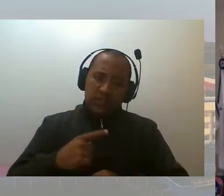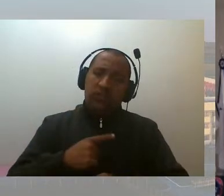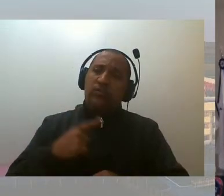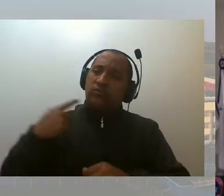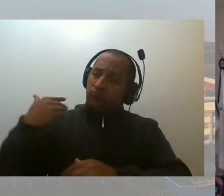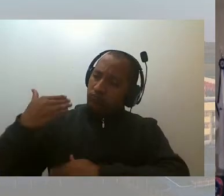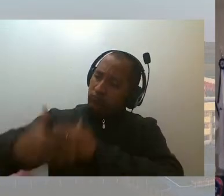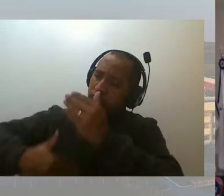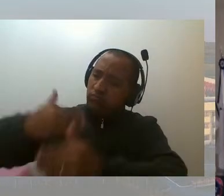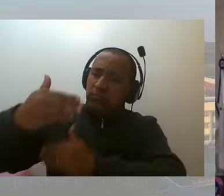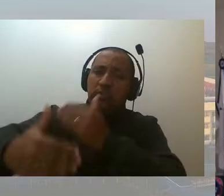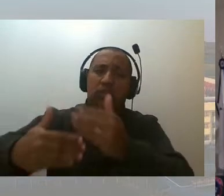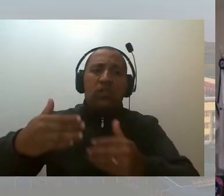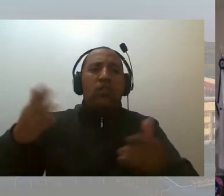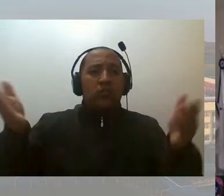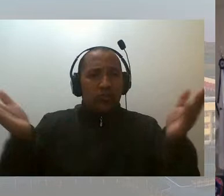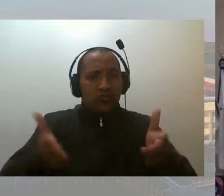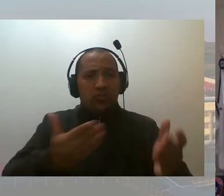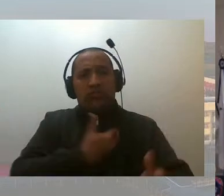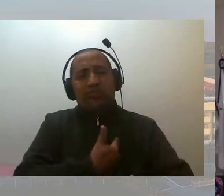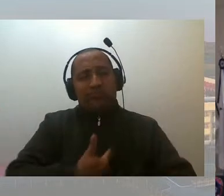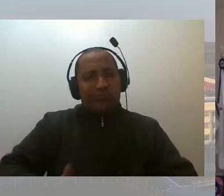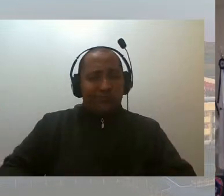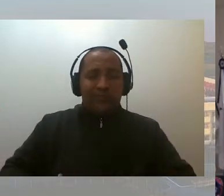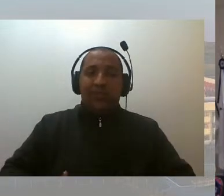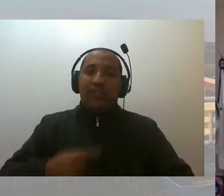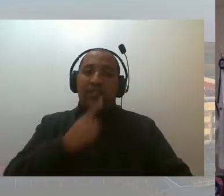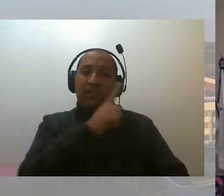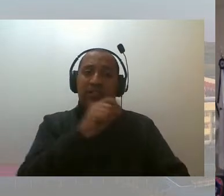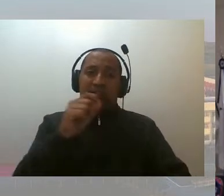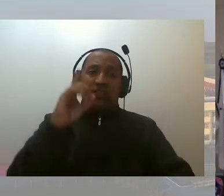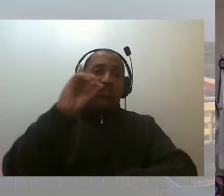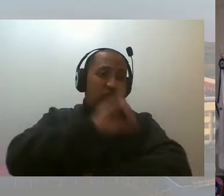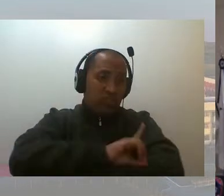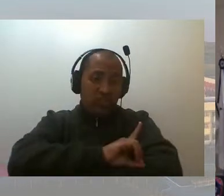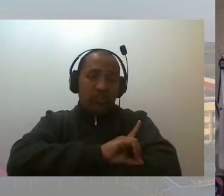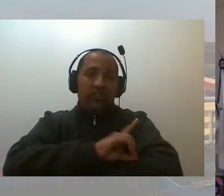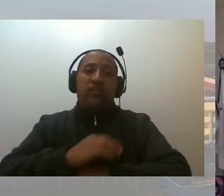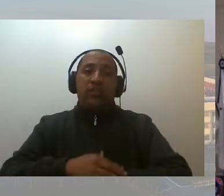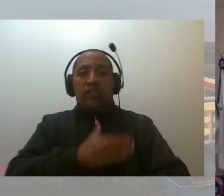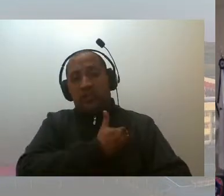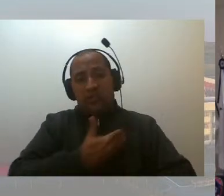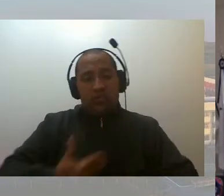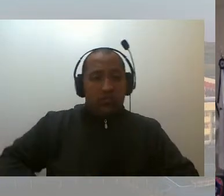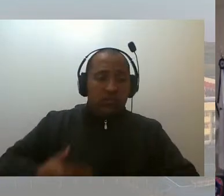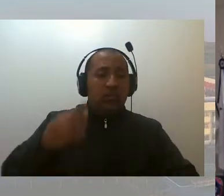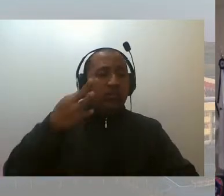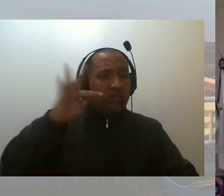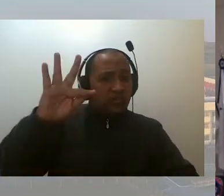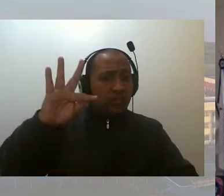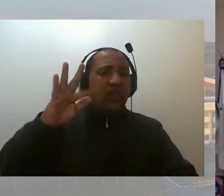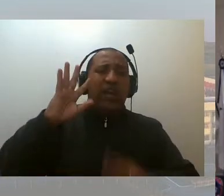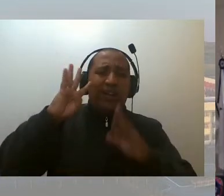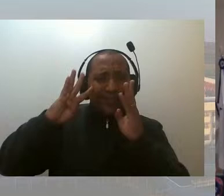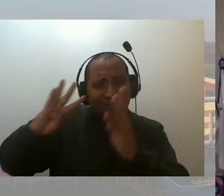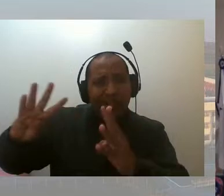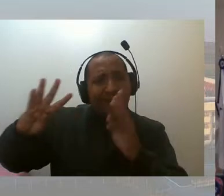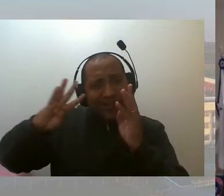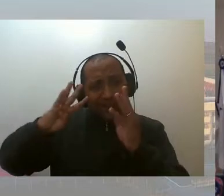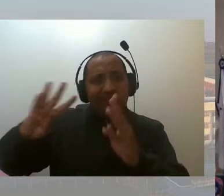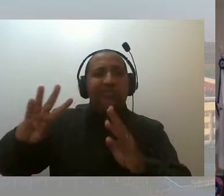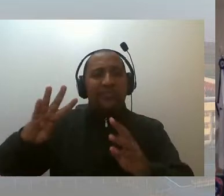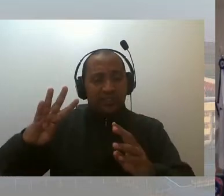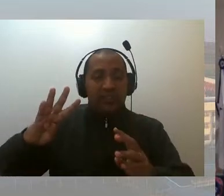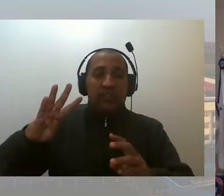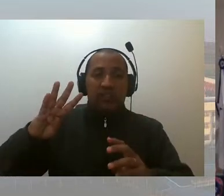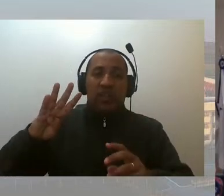avanços no atual governo. Em menos de 100 dias, o governo federal tem dado uma atenção muito especial para